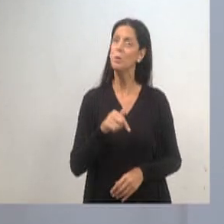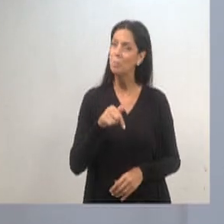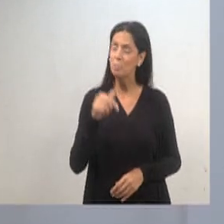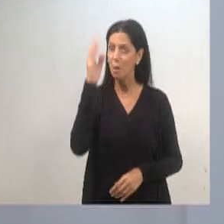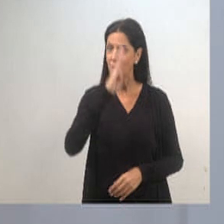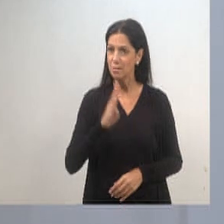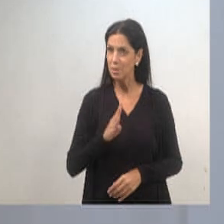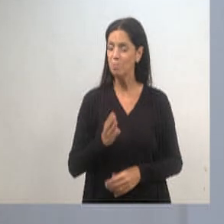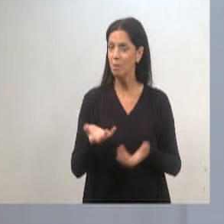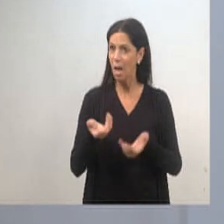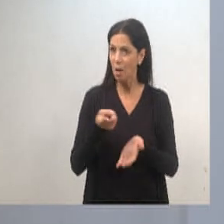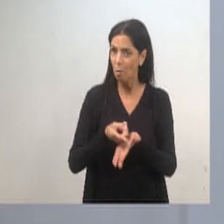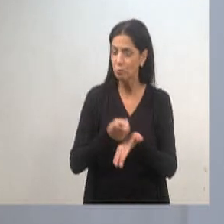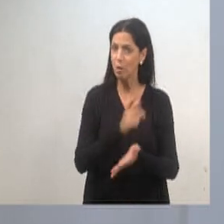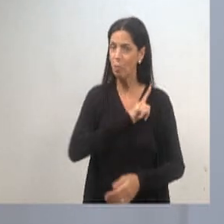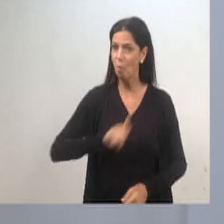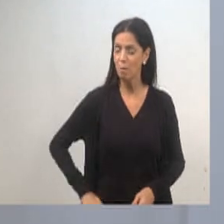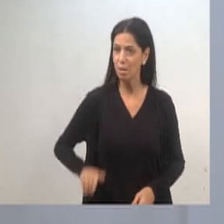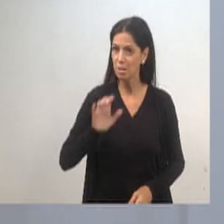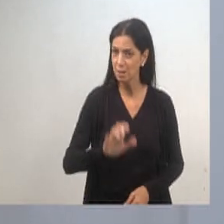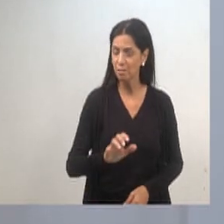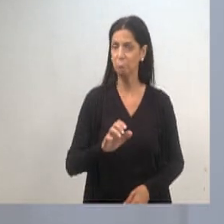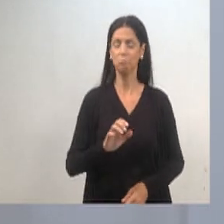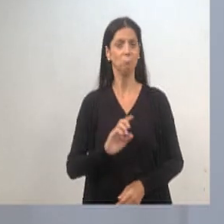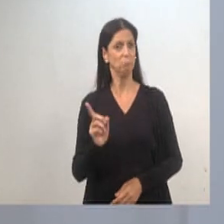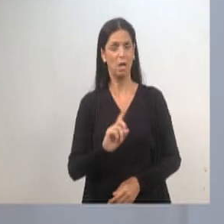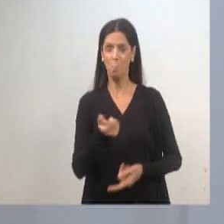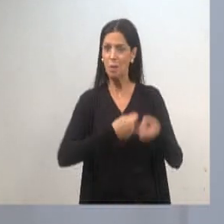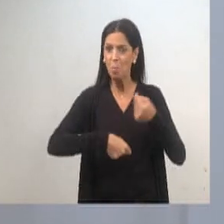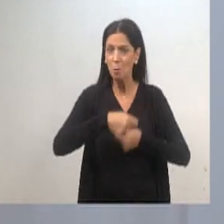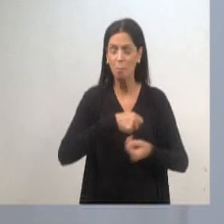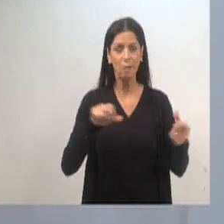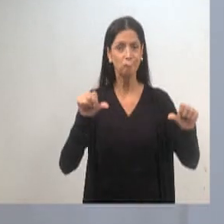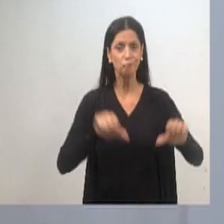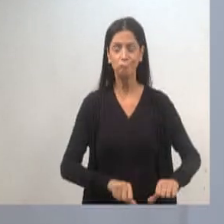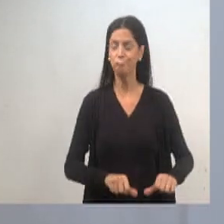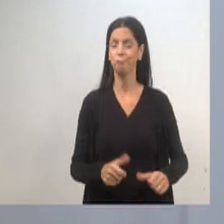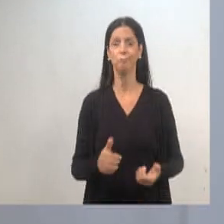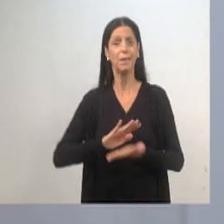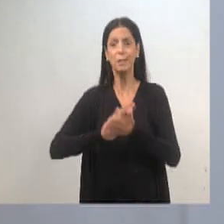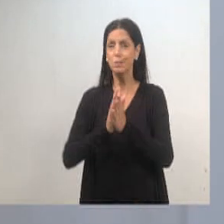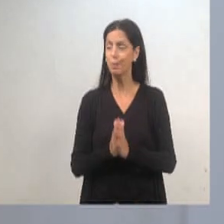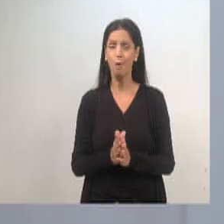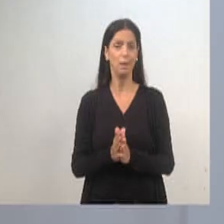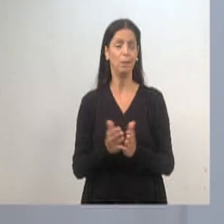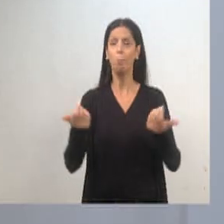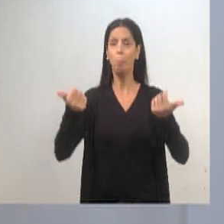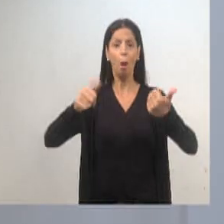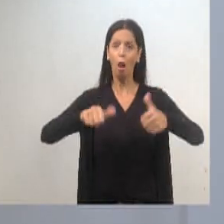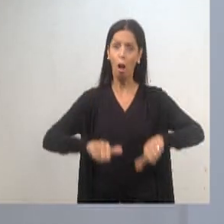governo, com esse tipo, né, de pensamento econômico que não leva a nada, só à destruição e ao caos econômico. Muito obrigado, presidente.